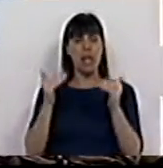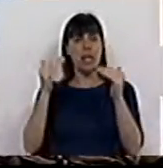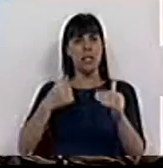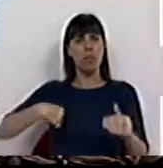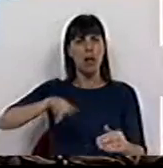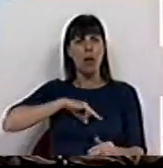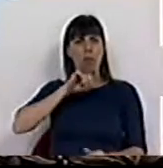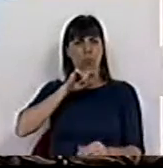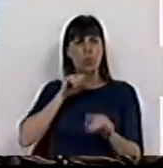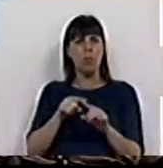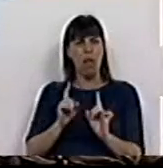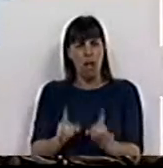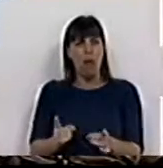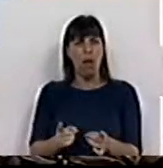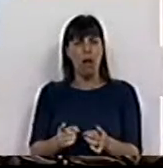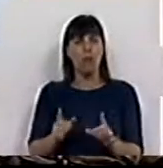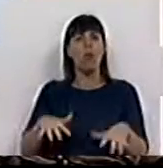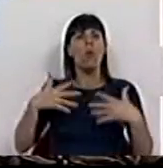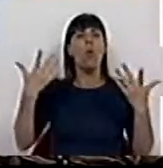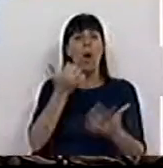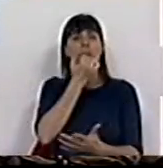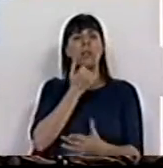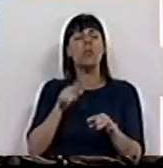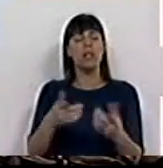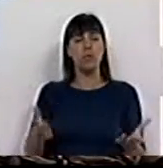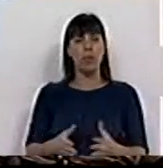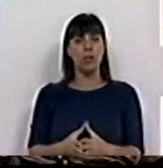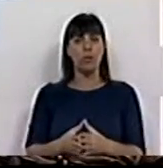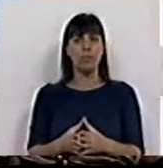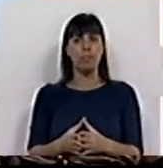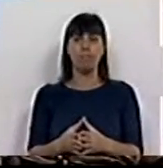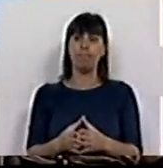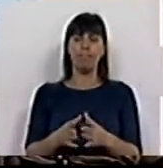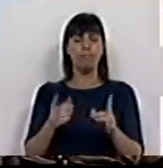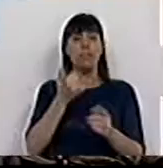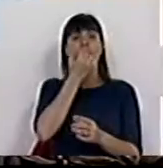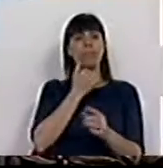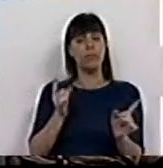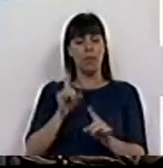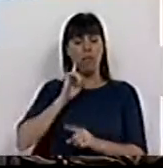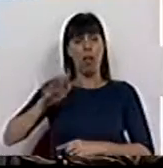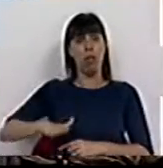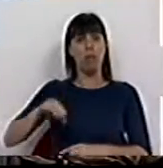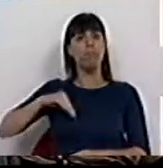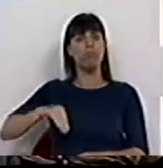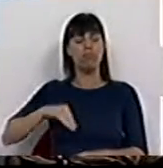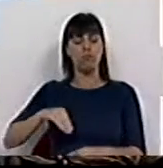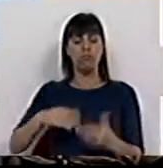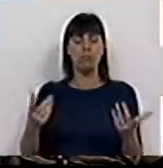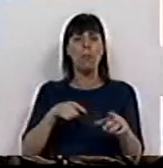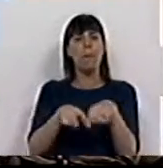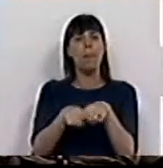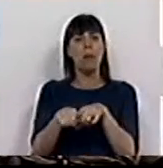das nossas possibilidades? Quando é que estão contentes? Não contente com a desvalorização salarial,